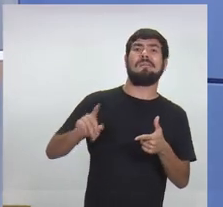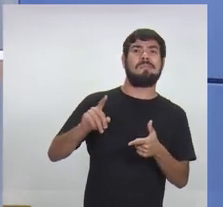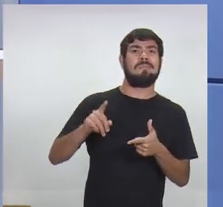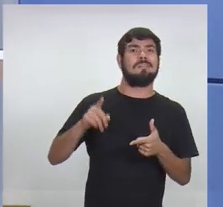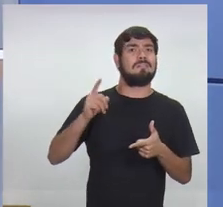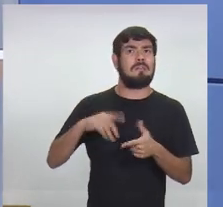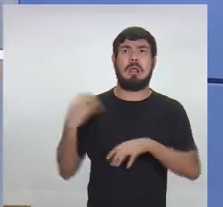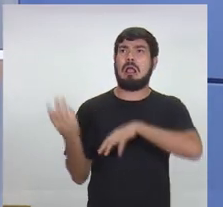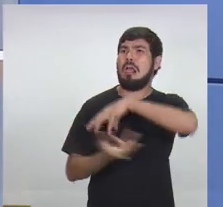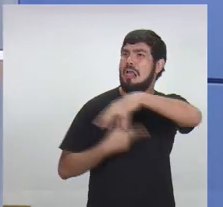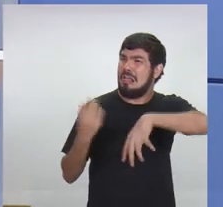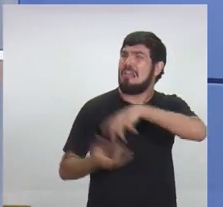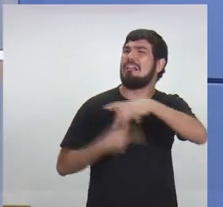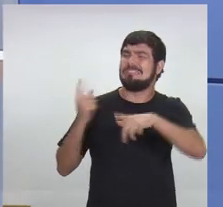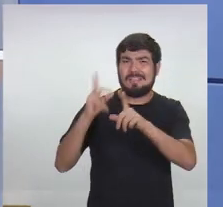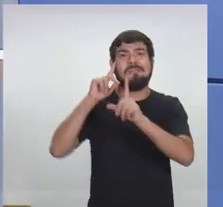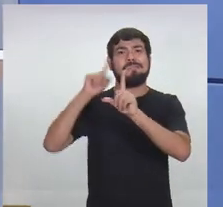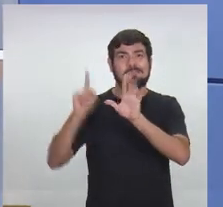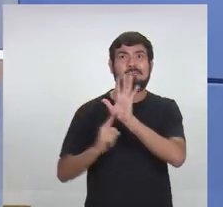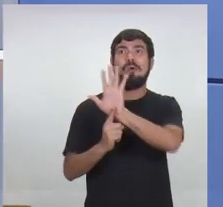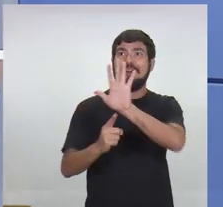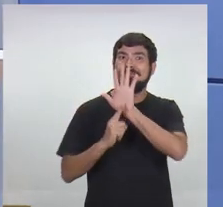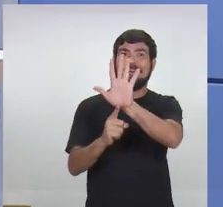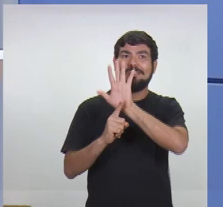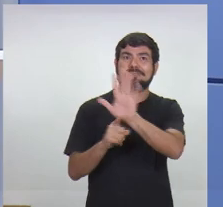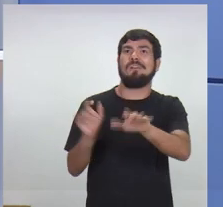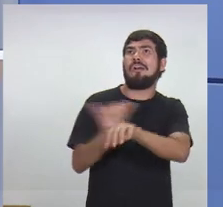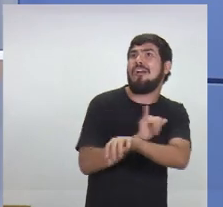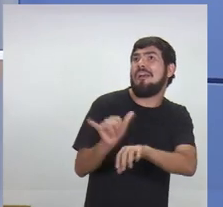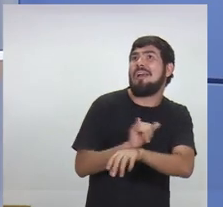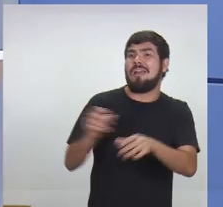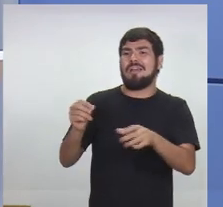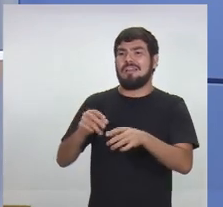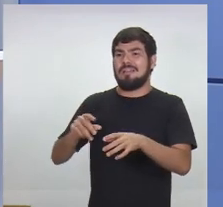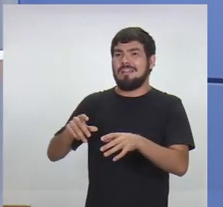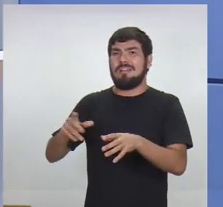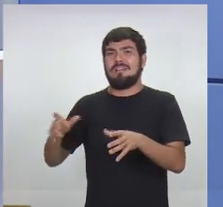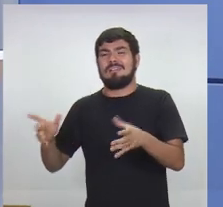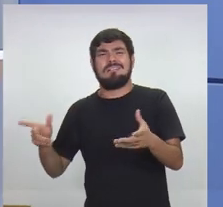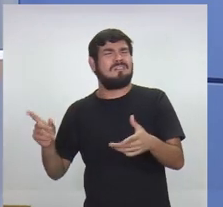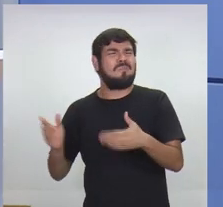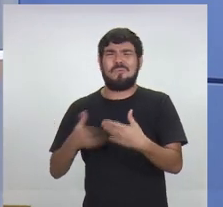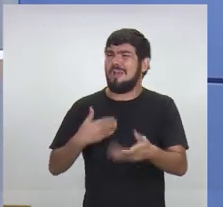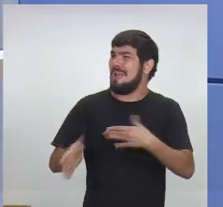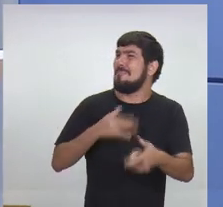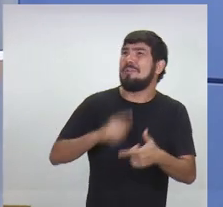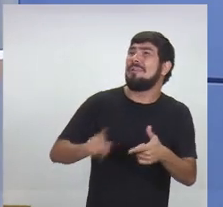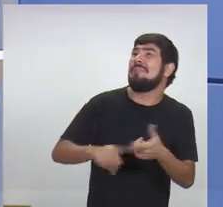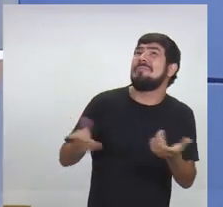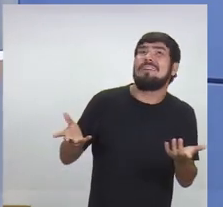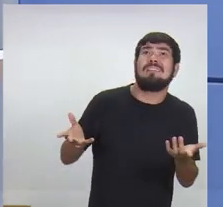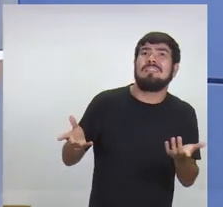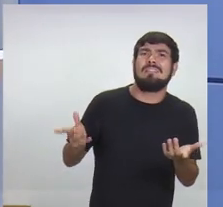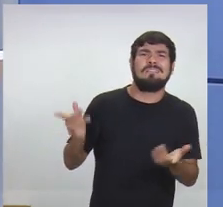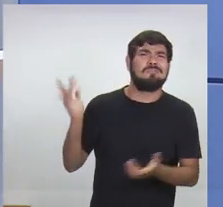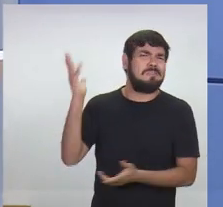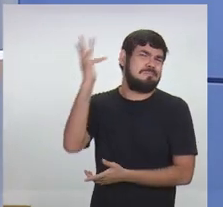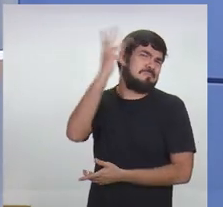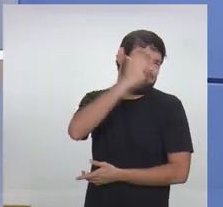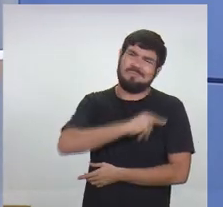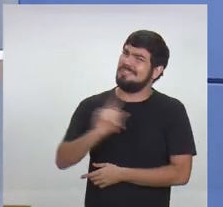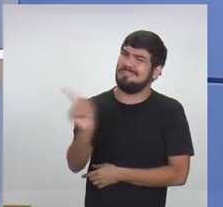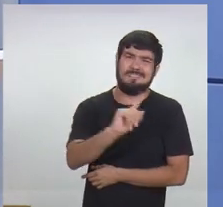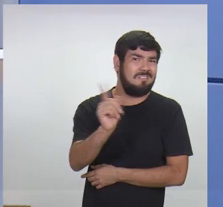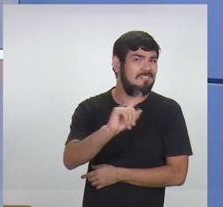estamos vivendo ou seja mostrando sempre as mazelas ou falta de buraco qualquer situação que podemos dizer assim não é bonito para o estado do